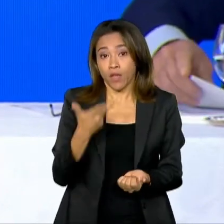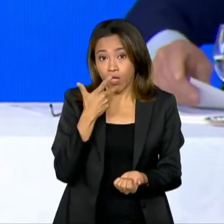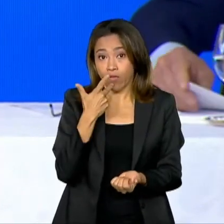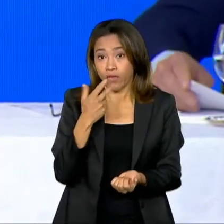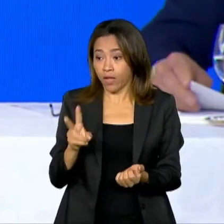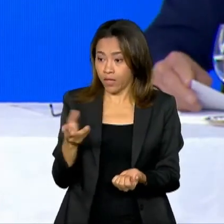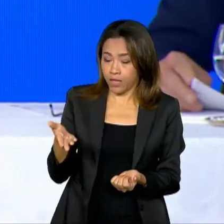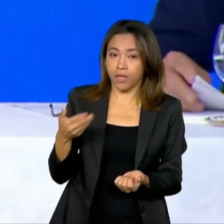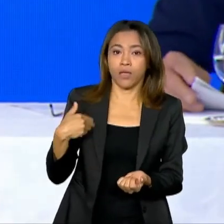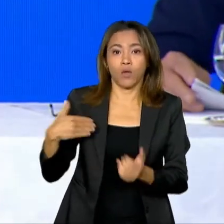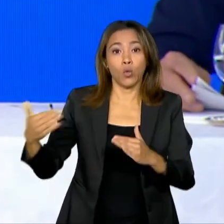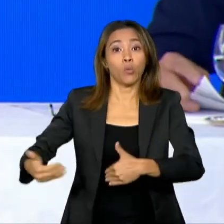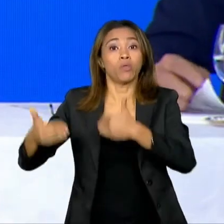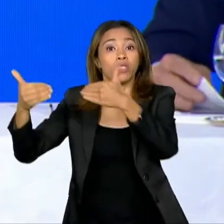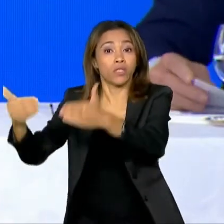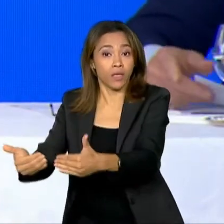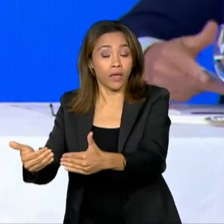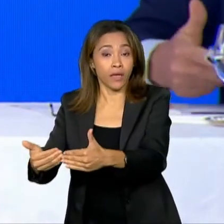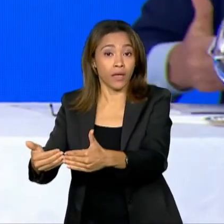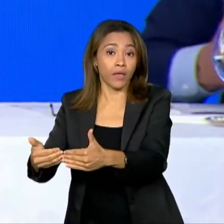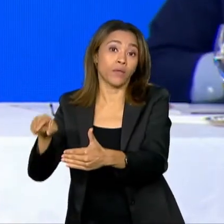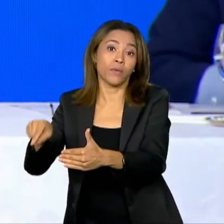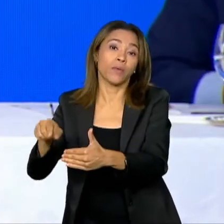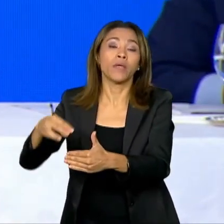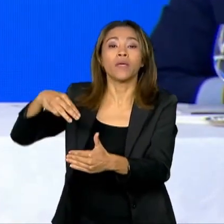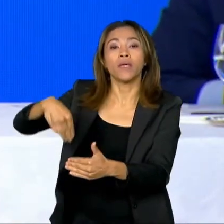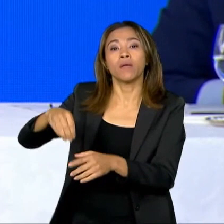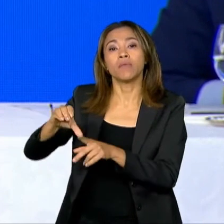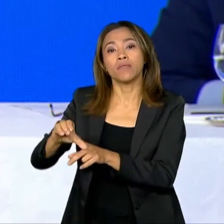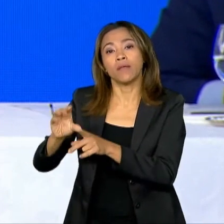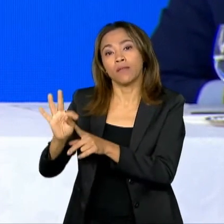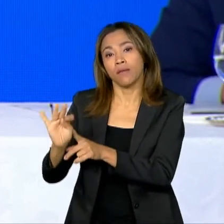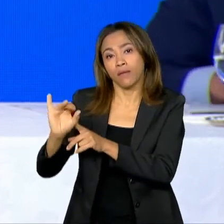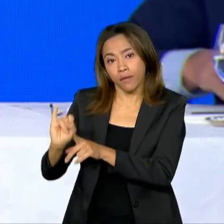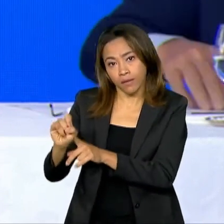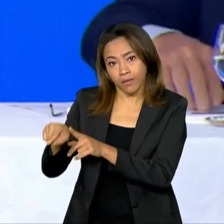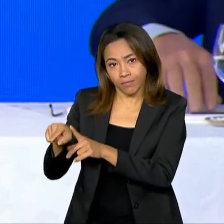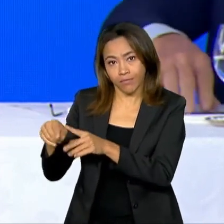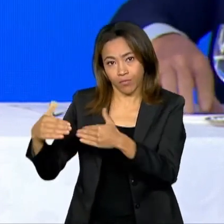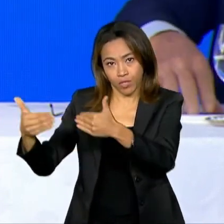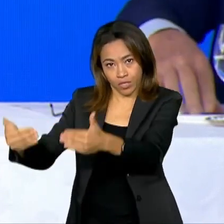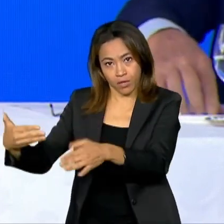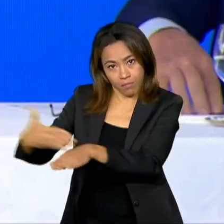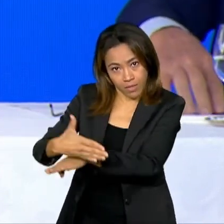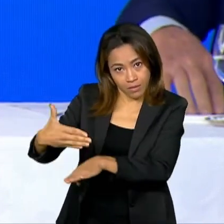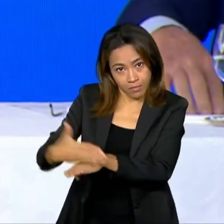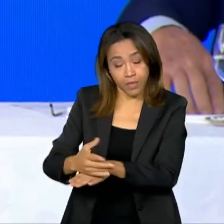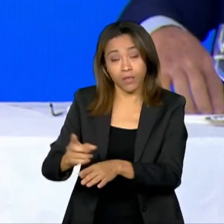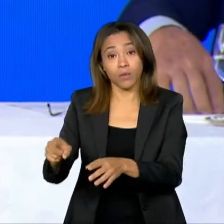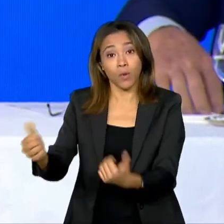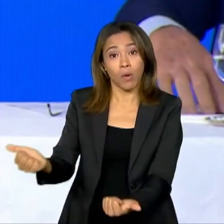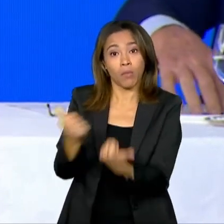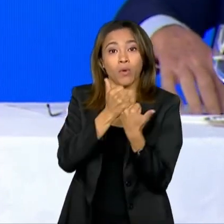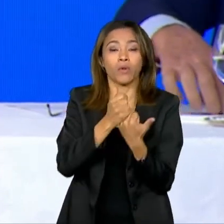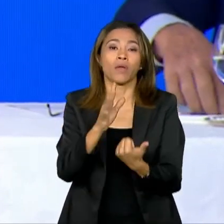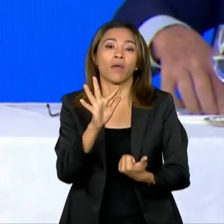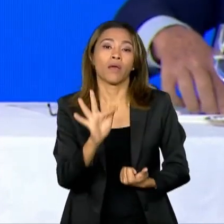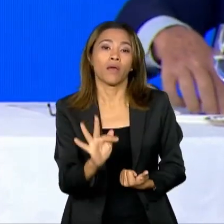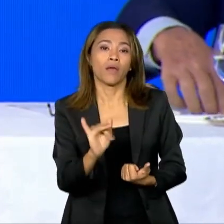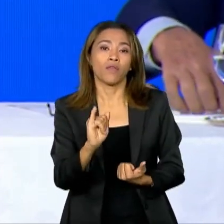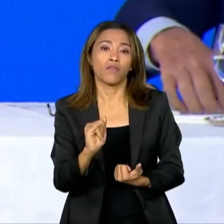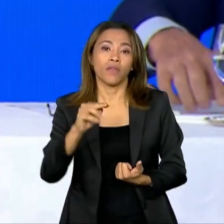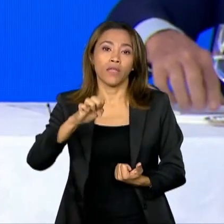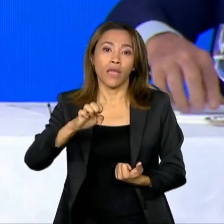MCTI, Ministério de Ciência e Tecnologia, participando com a FINEP, com